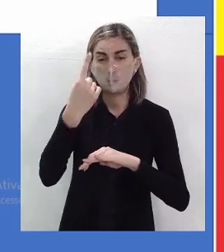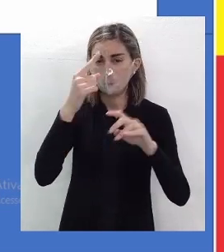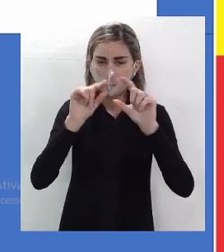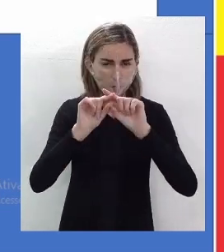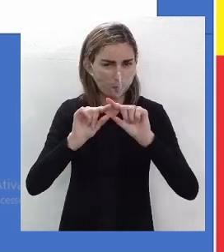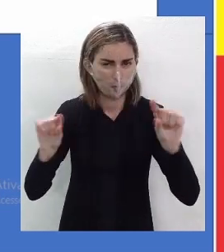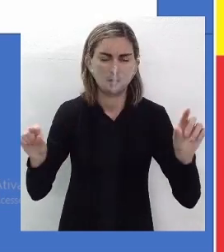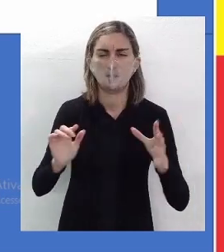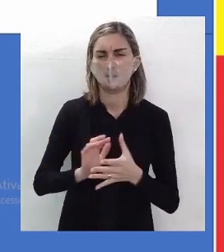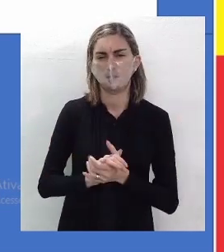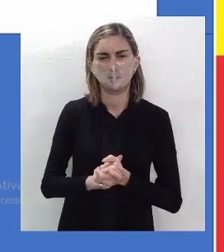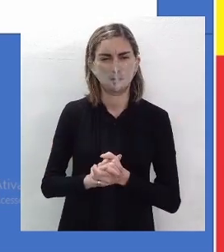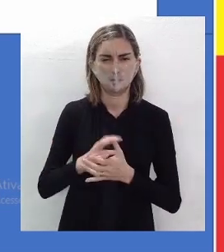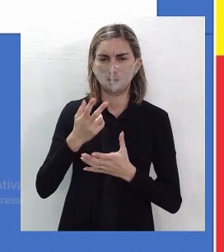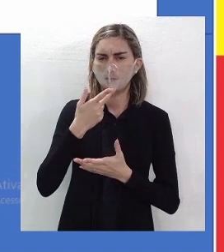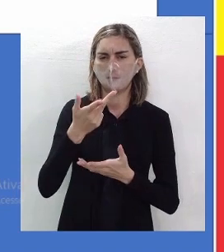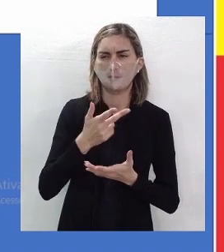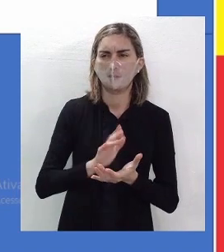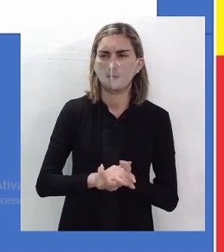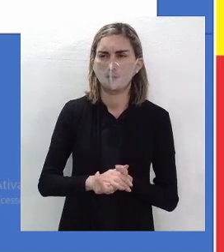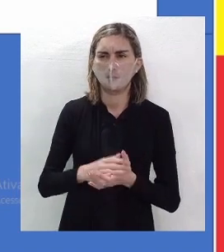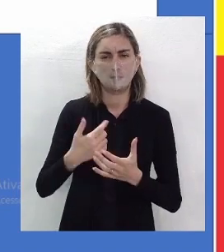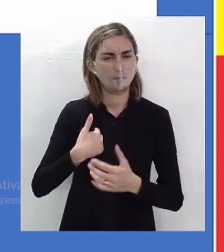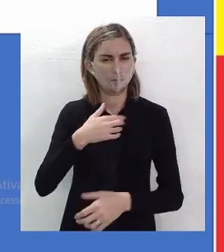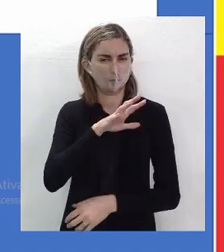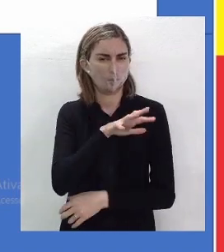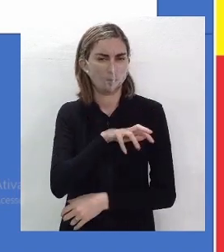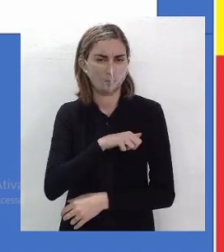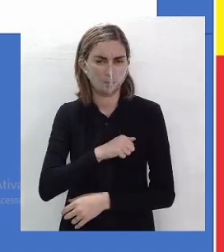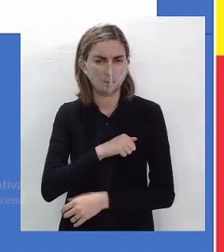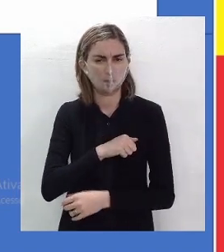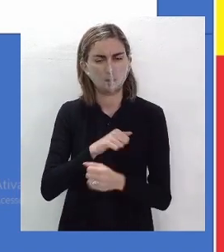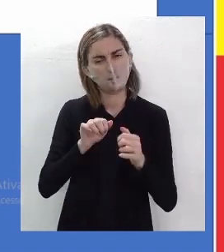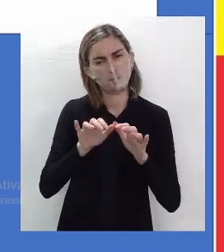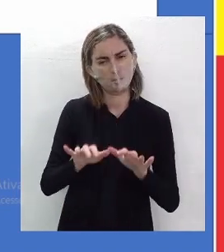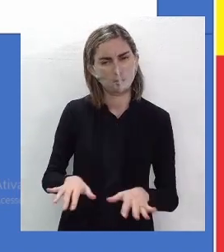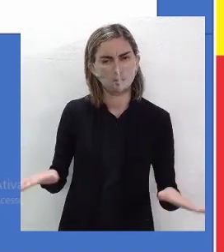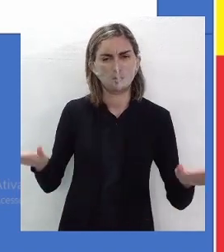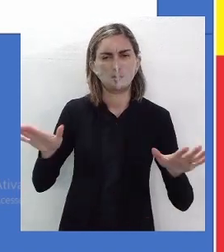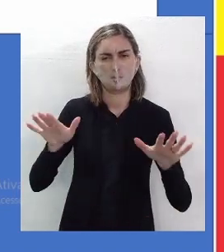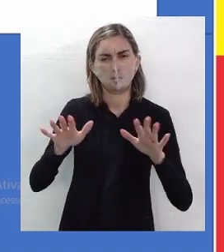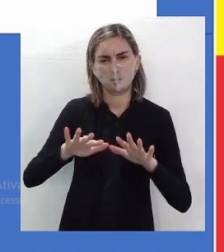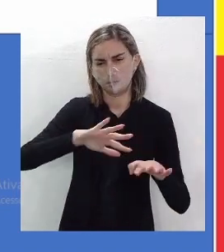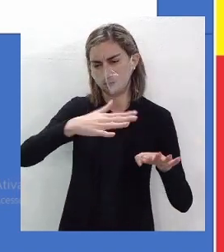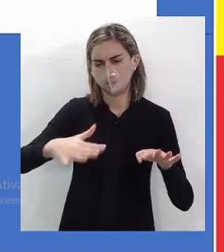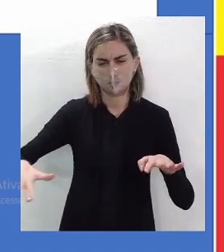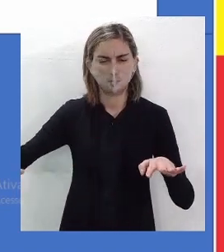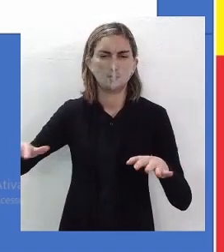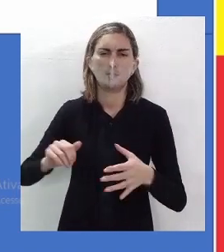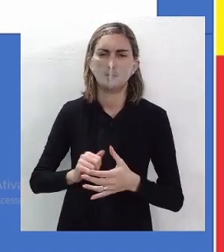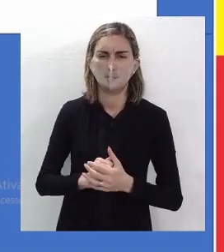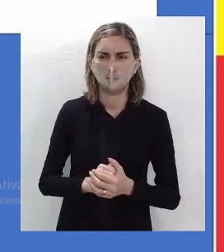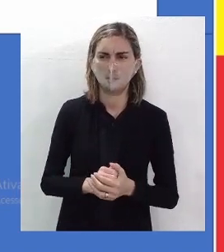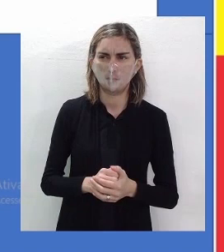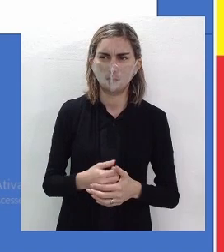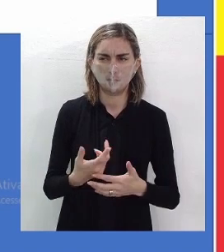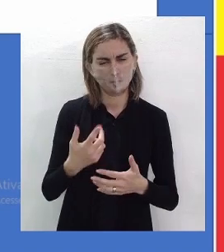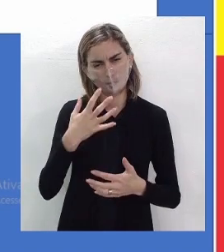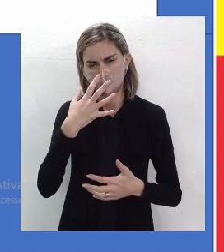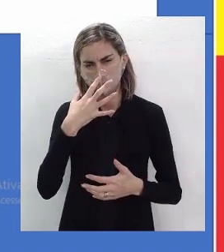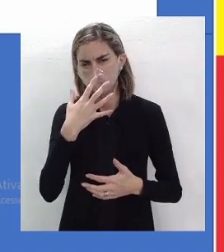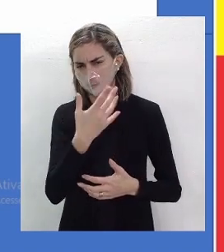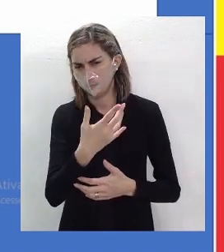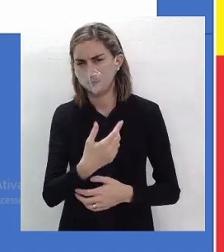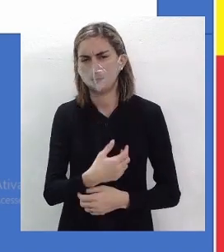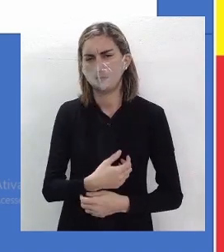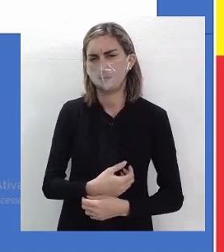verso apenas, e diz o seguinte, o amor está no mar. Vamos